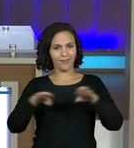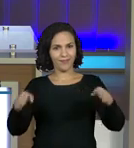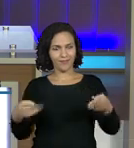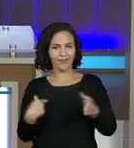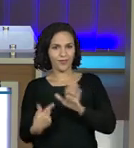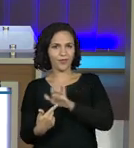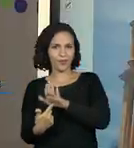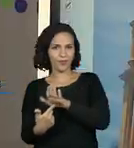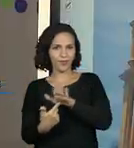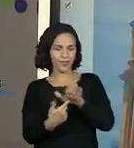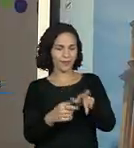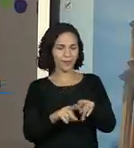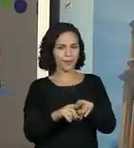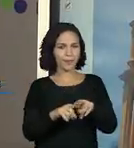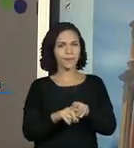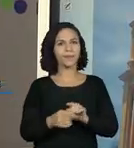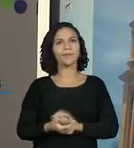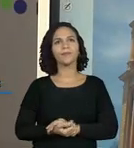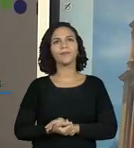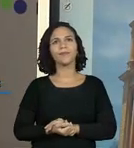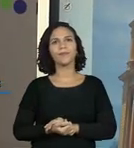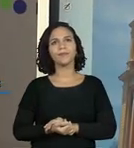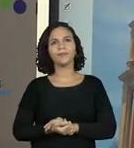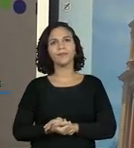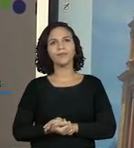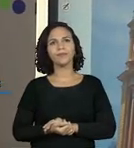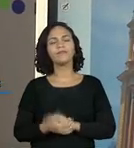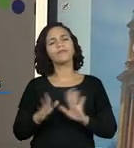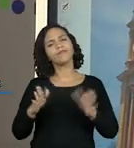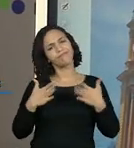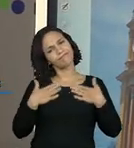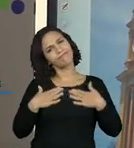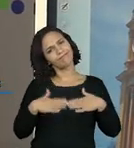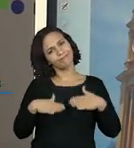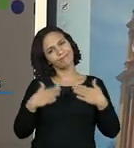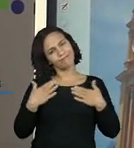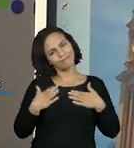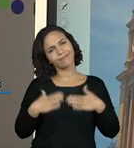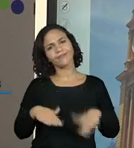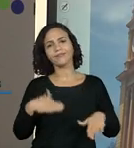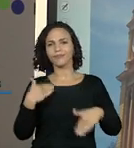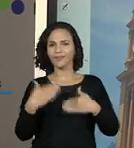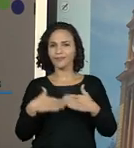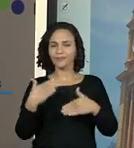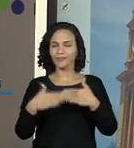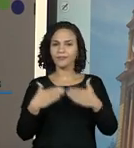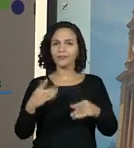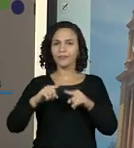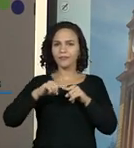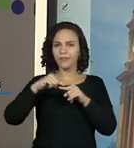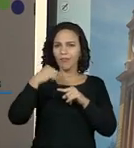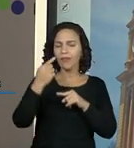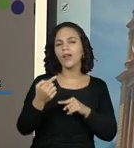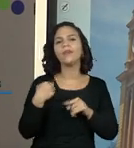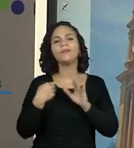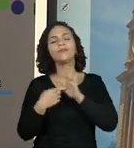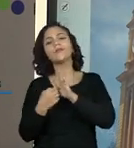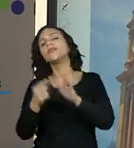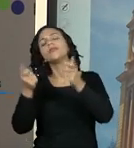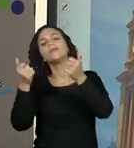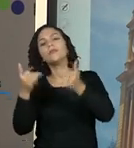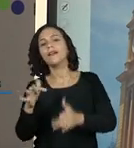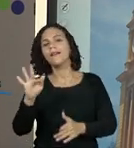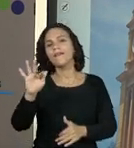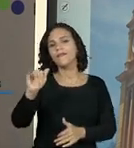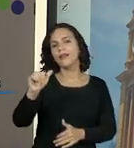mostrar para vocês, tá? E fiquem tranquilos, a gente vai fazer com calma e depois vamos falar o que é face, o que é vértice, vamos